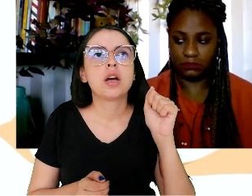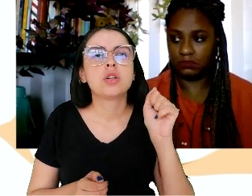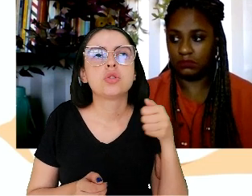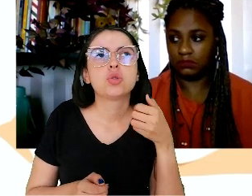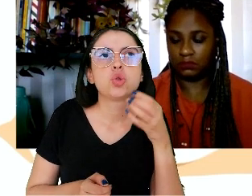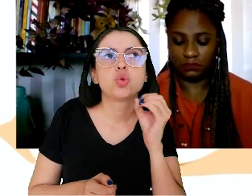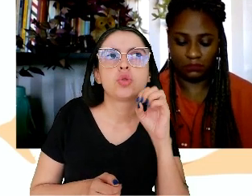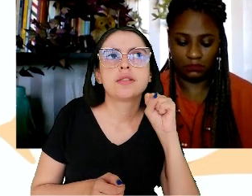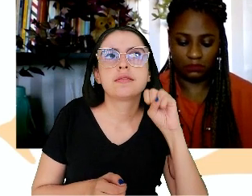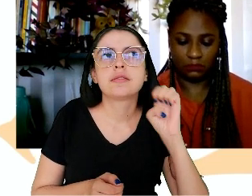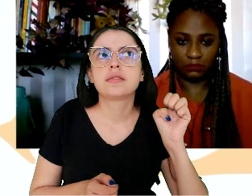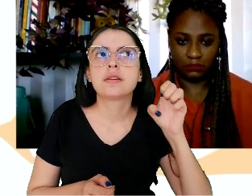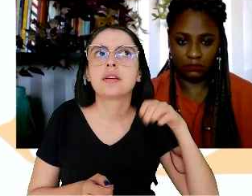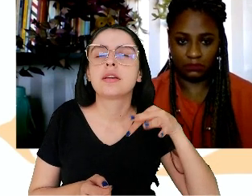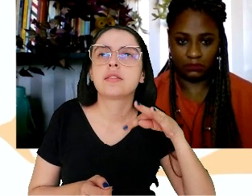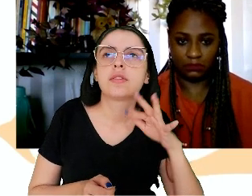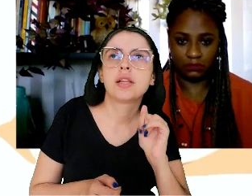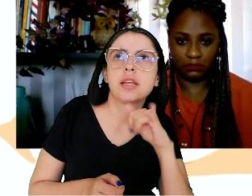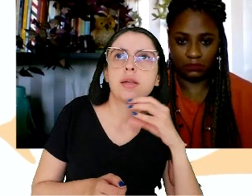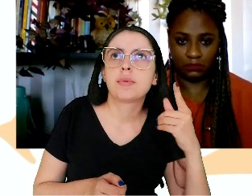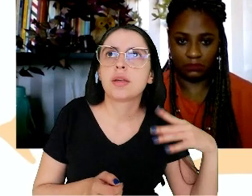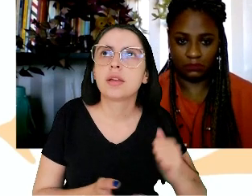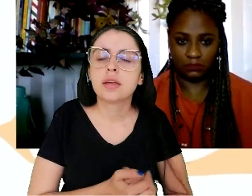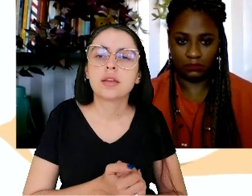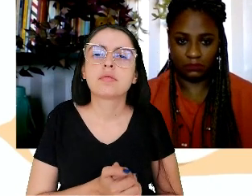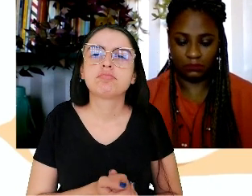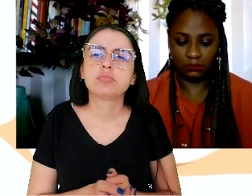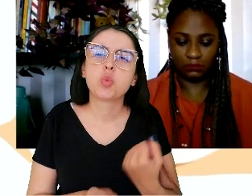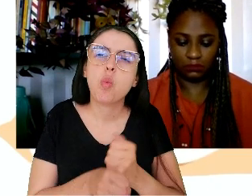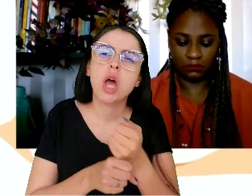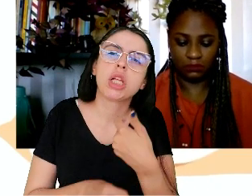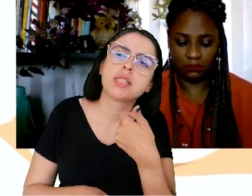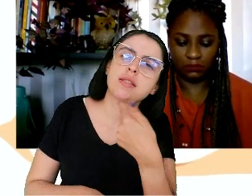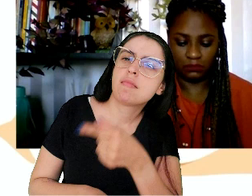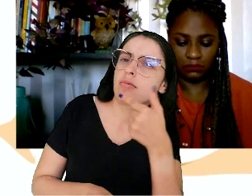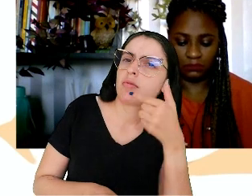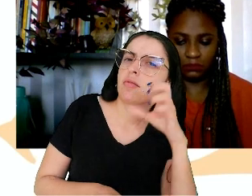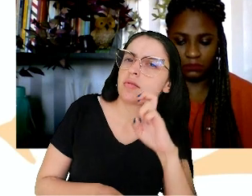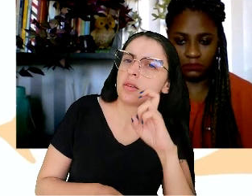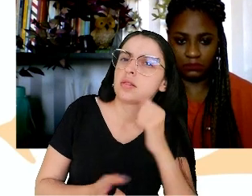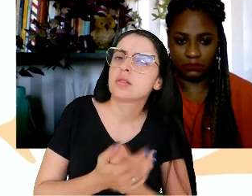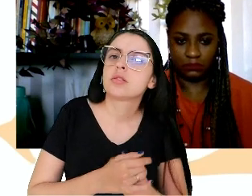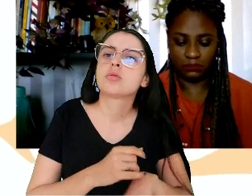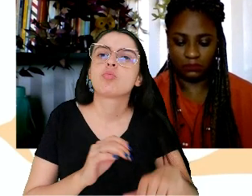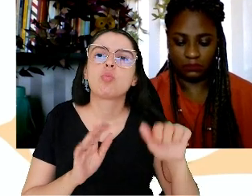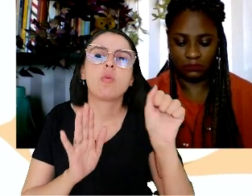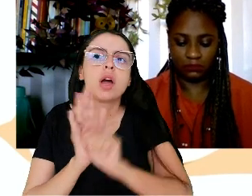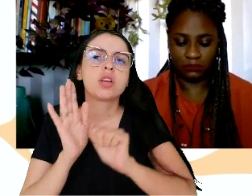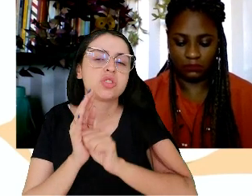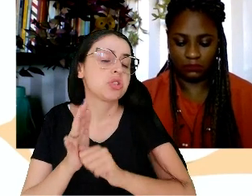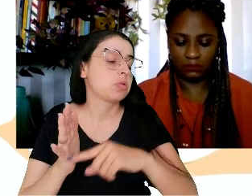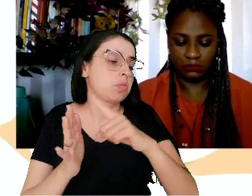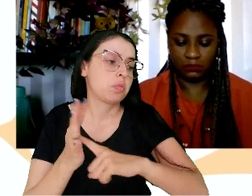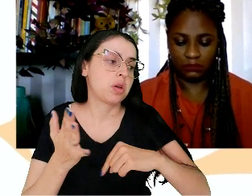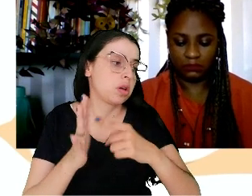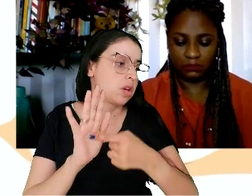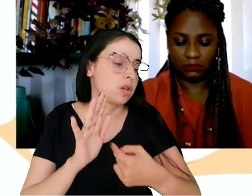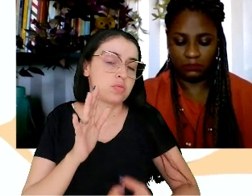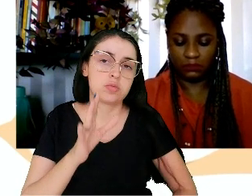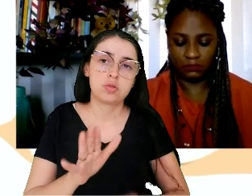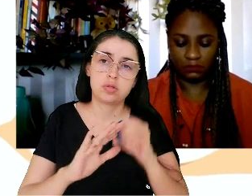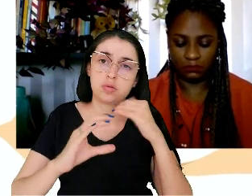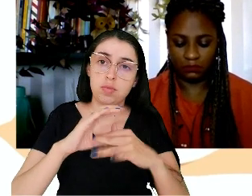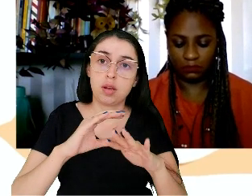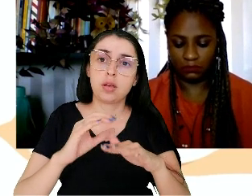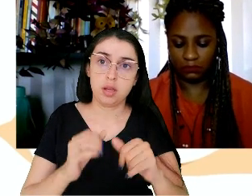Federici, que em 75 ela teve um artigo recusado para publicação,